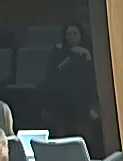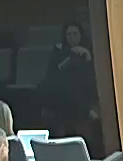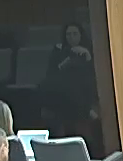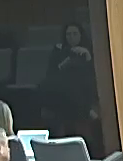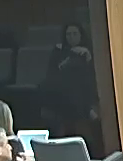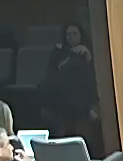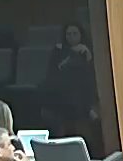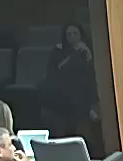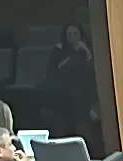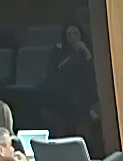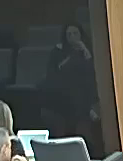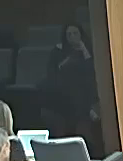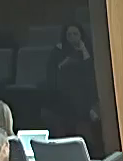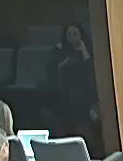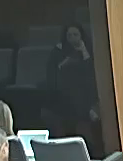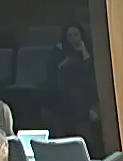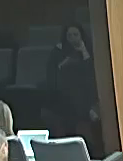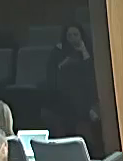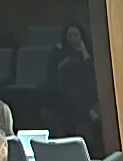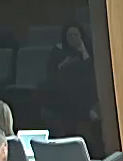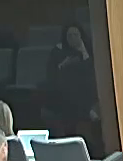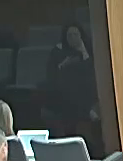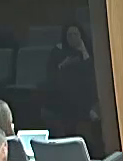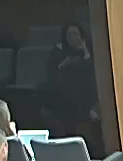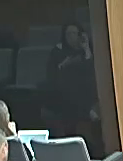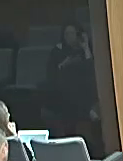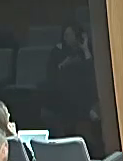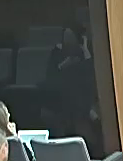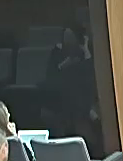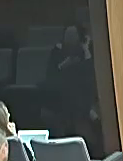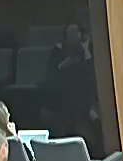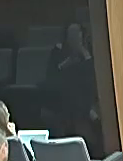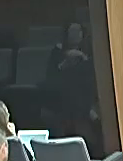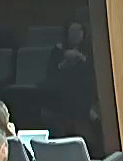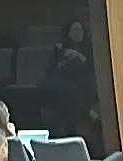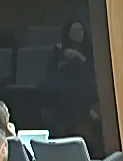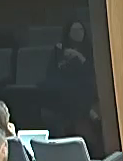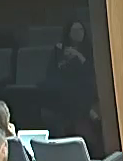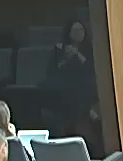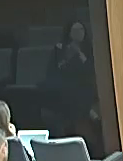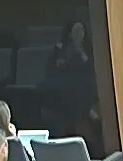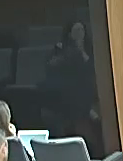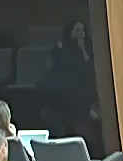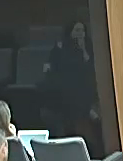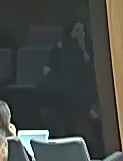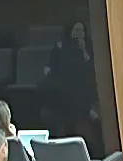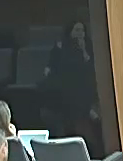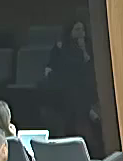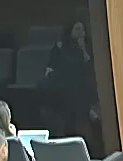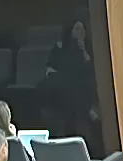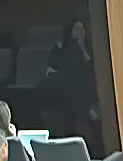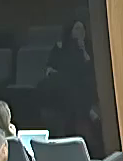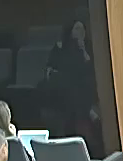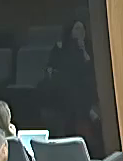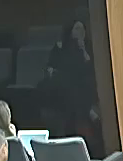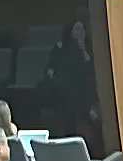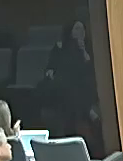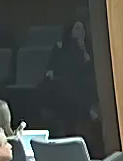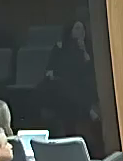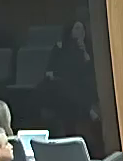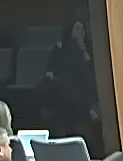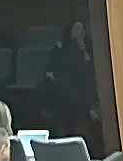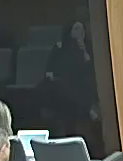se ouvido atentamente vamos passar a palavra ao doutor gustavo henrique uai croata tost